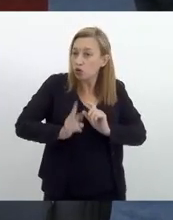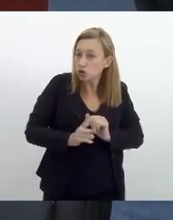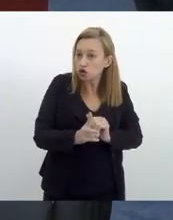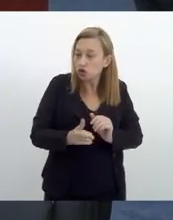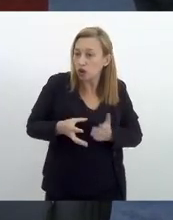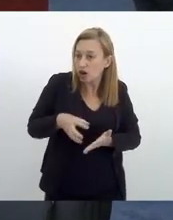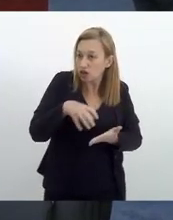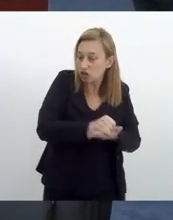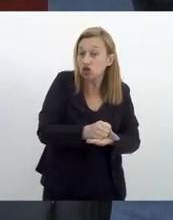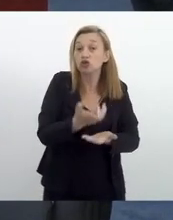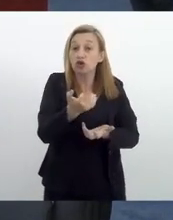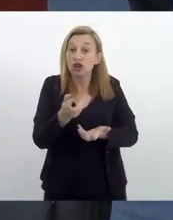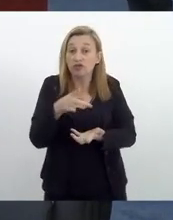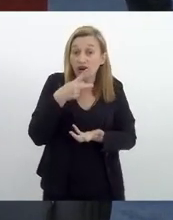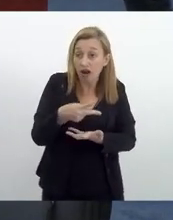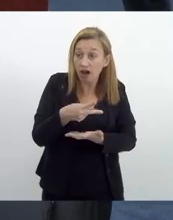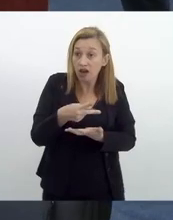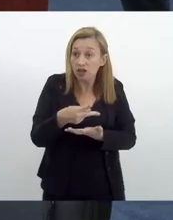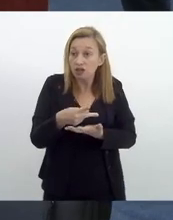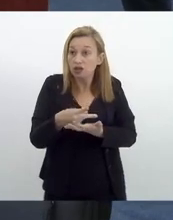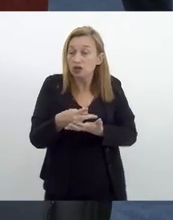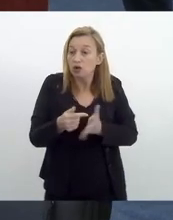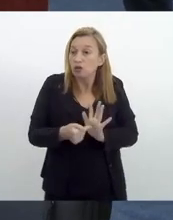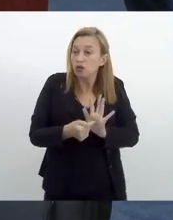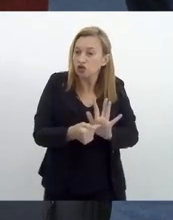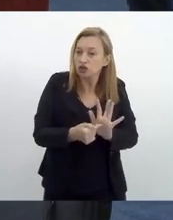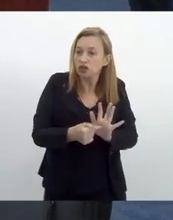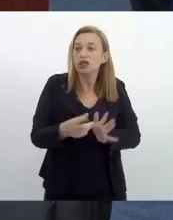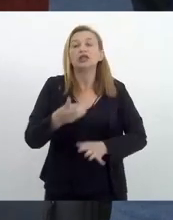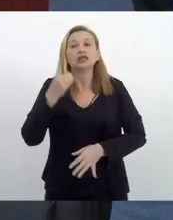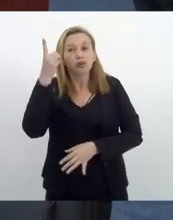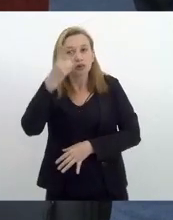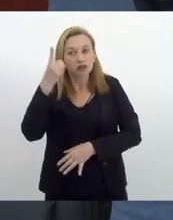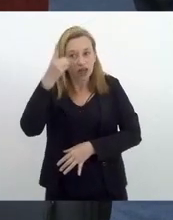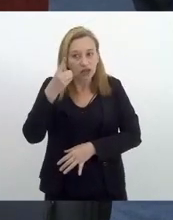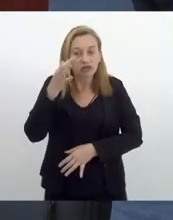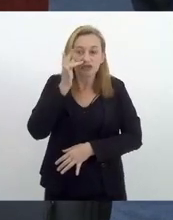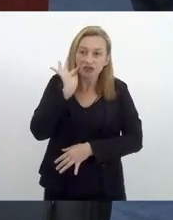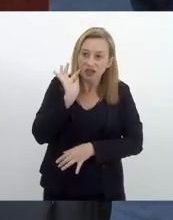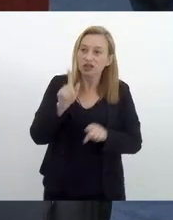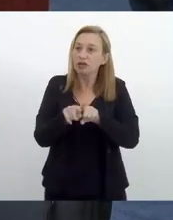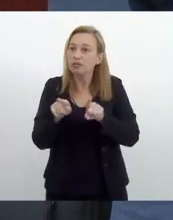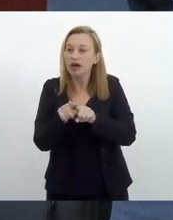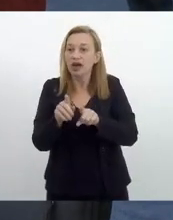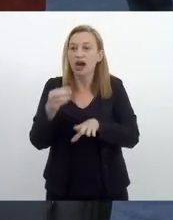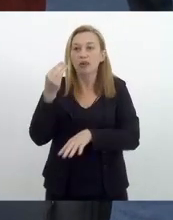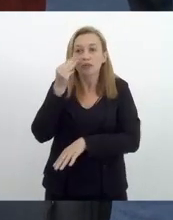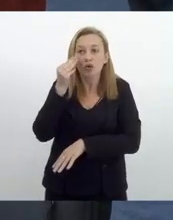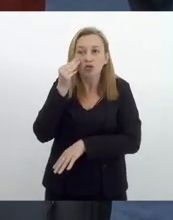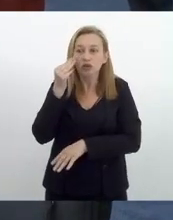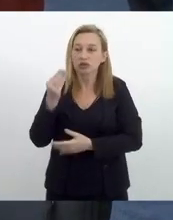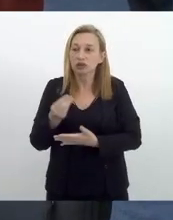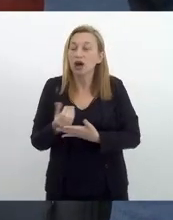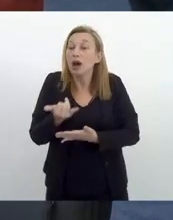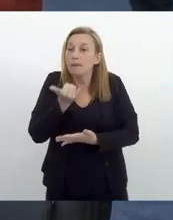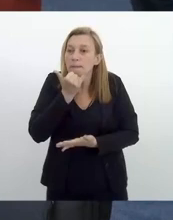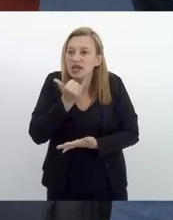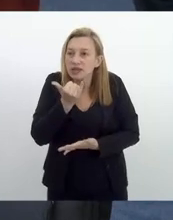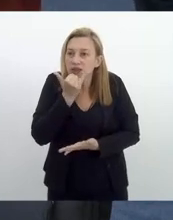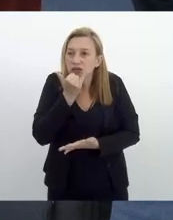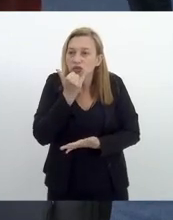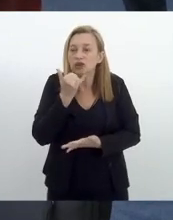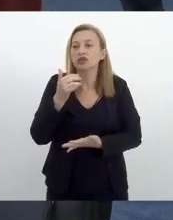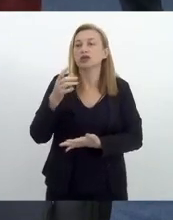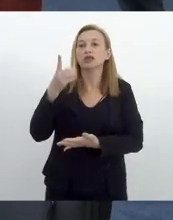registro, eu só quero dizer o seguinte, o apontamento feito pelo deputado Flávio Serafim e pela deputada Mônica, Renata, perdão, me perdoem,